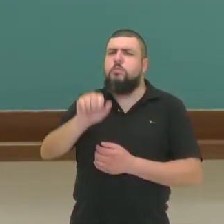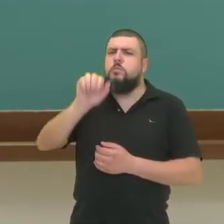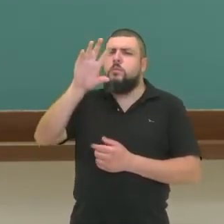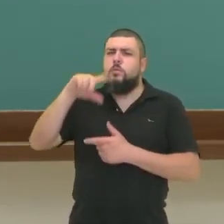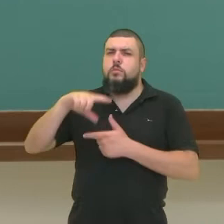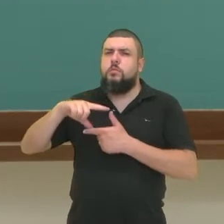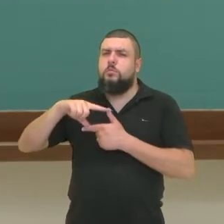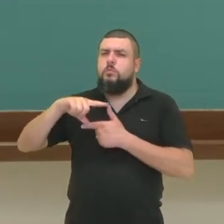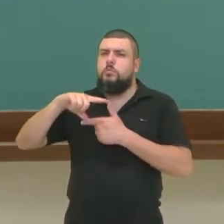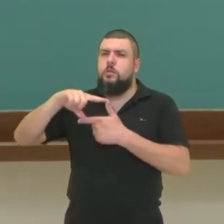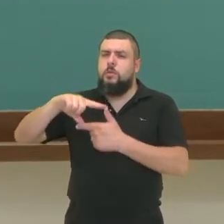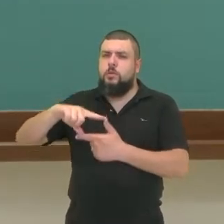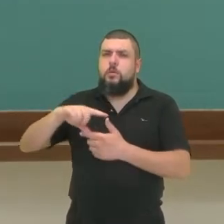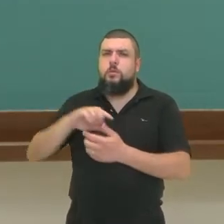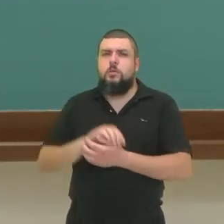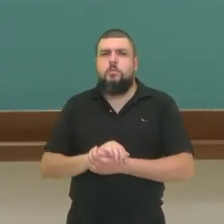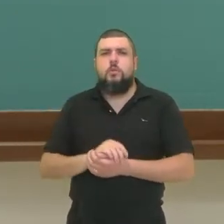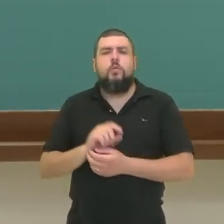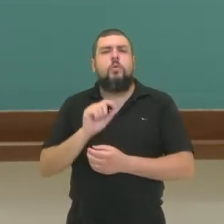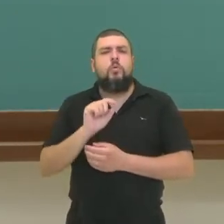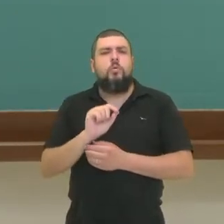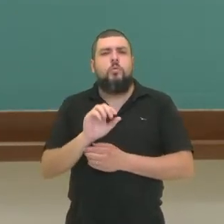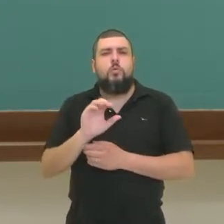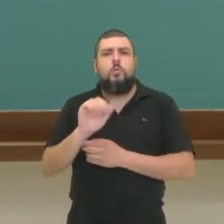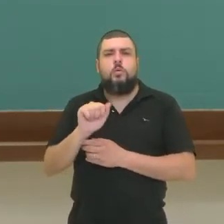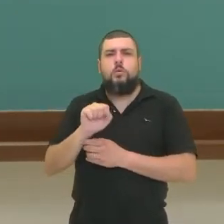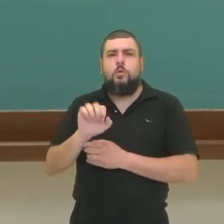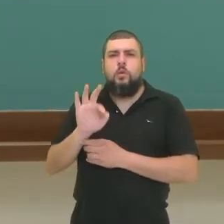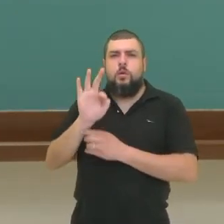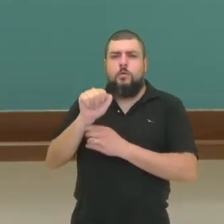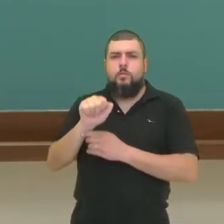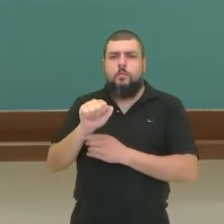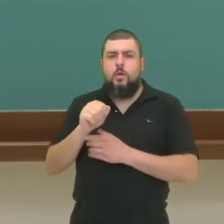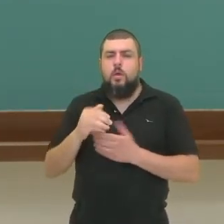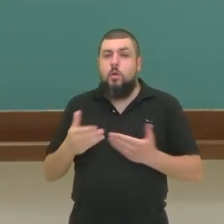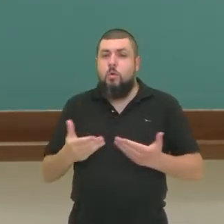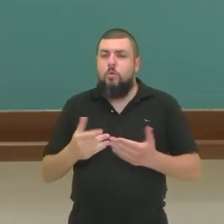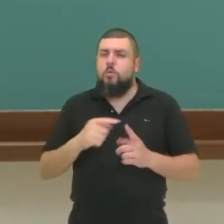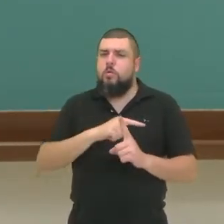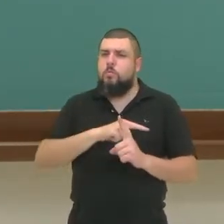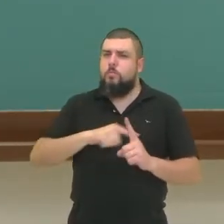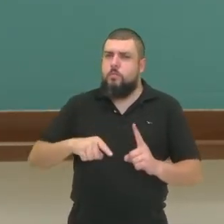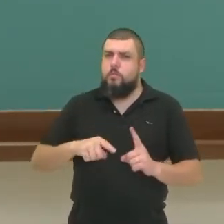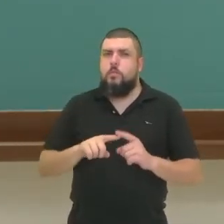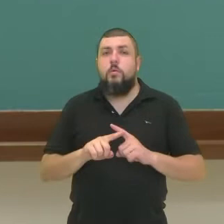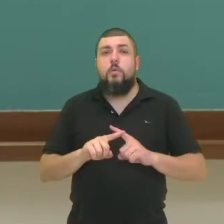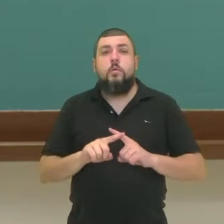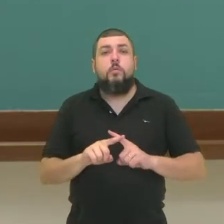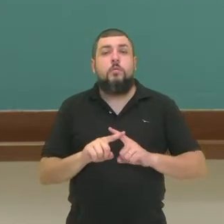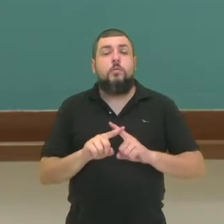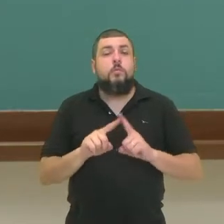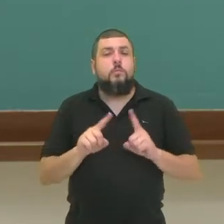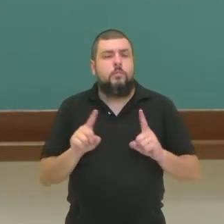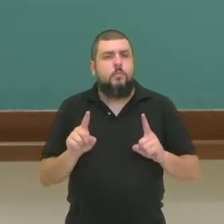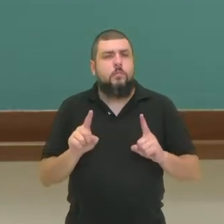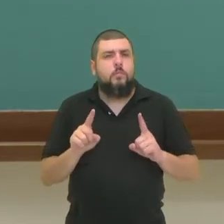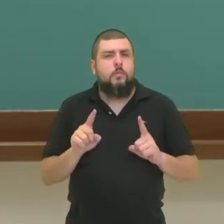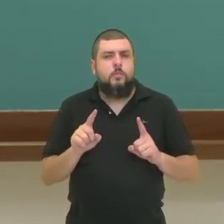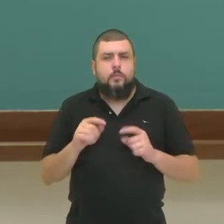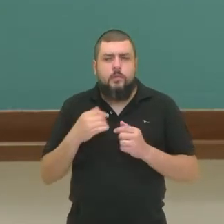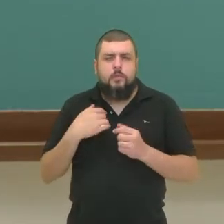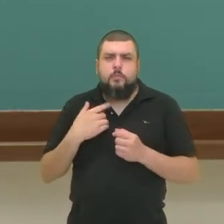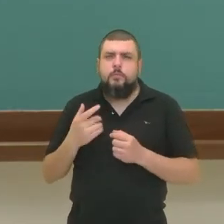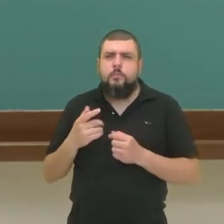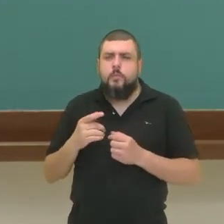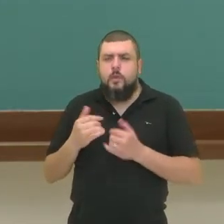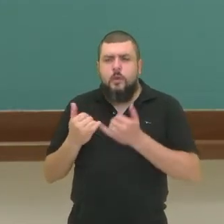tradicionais, existia o sistema de castas, que hoje em dia é proibido, mas ele ainda acaba aparecendo muitas